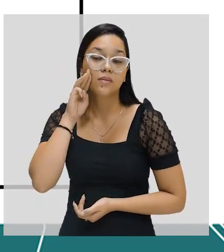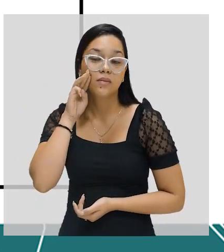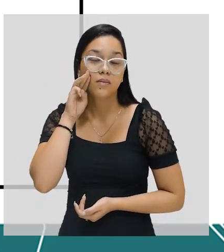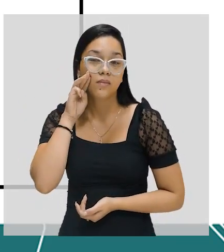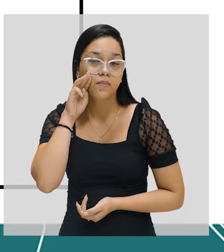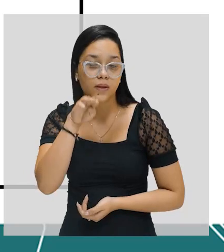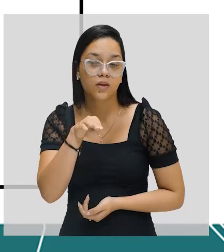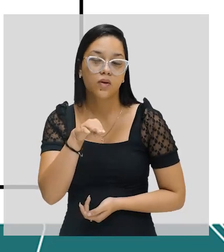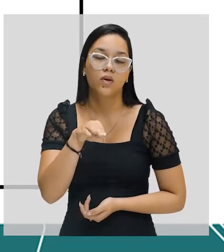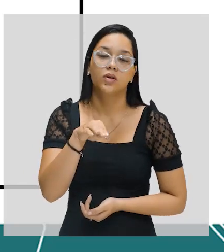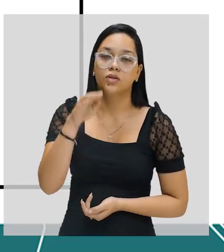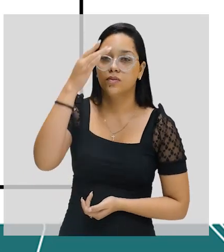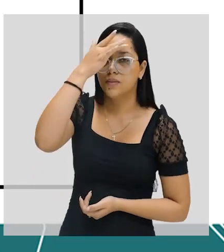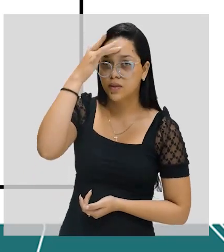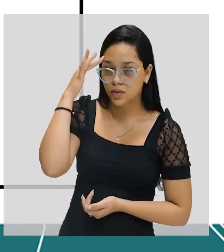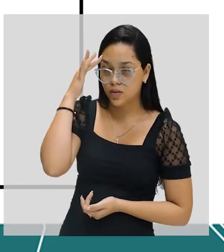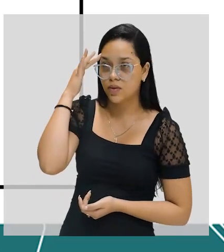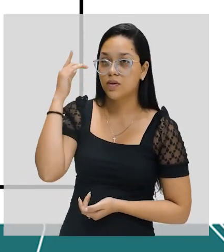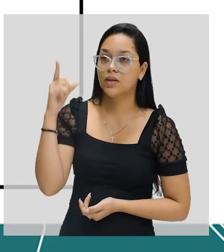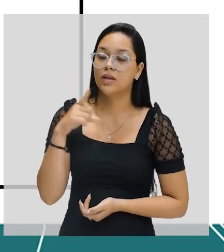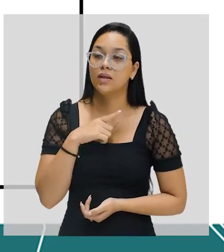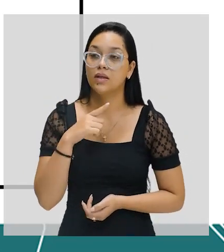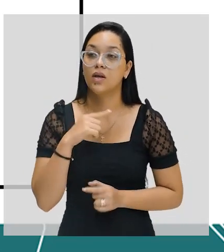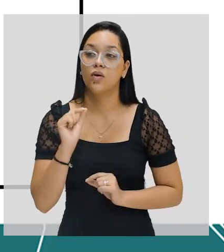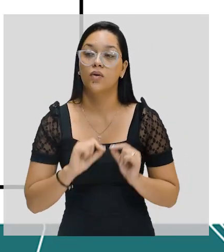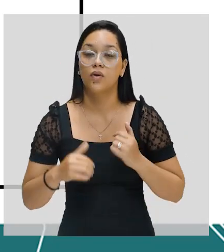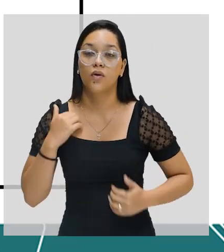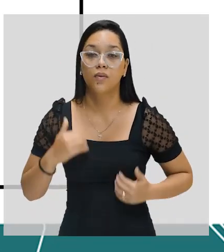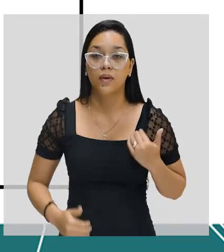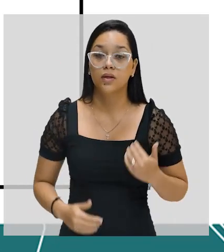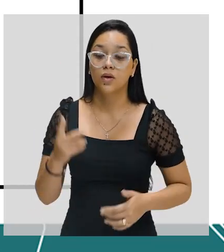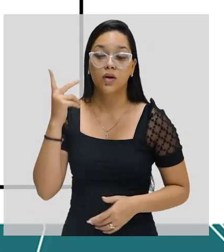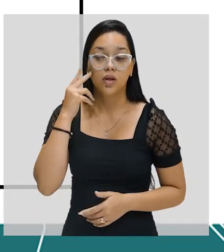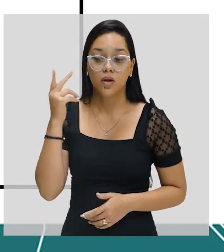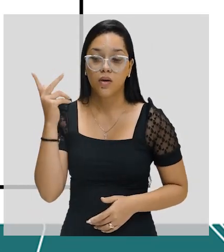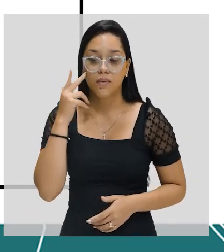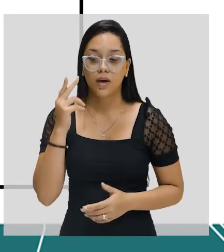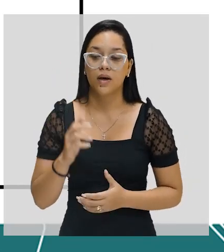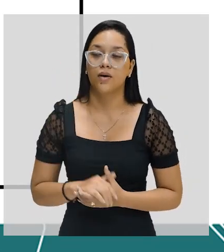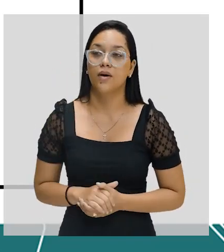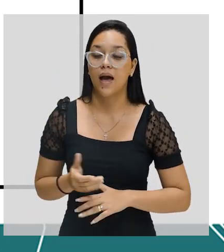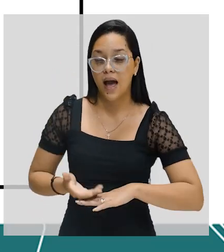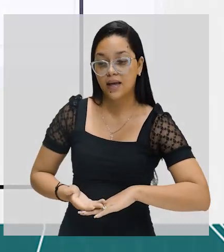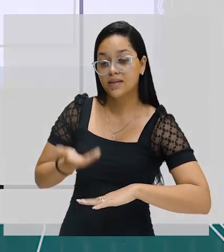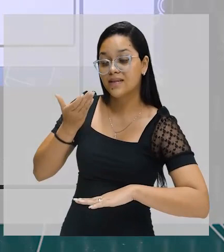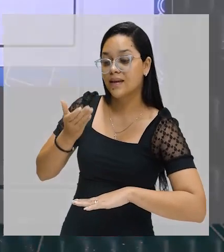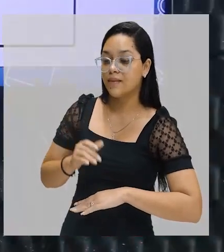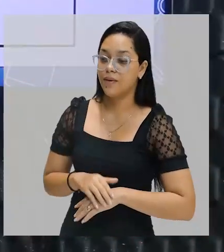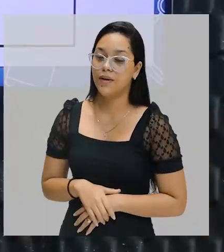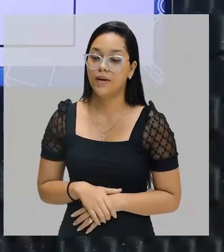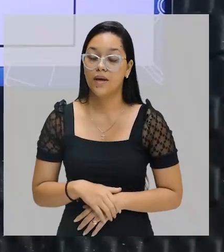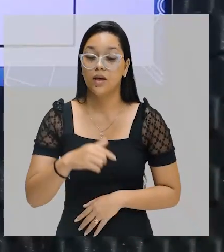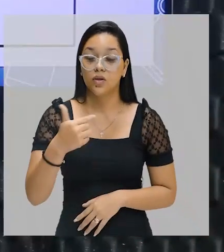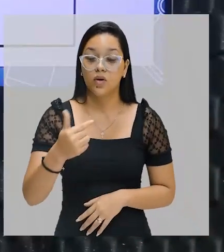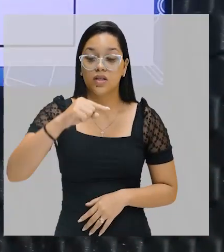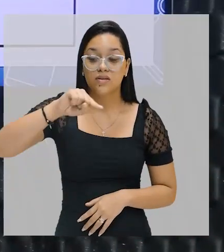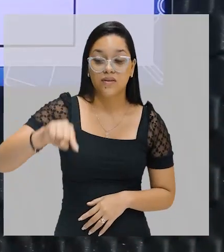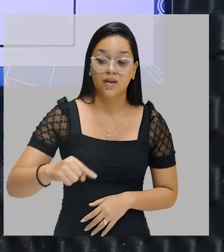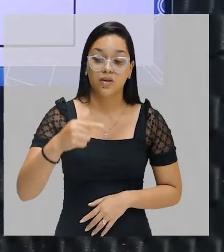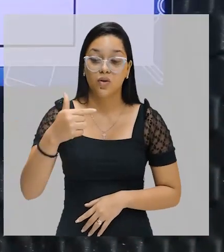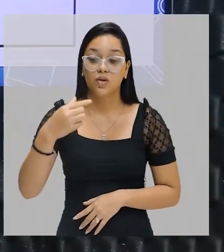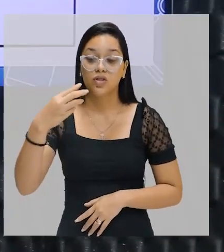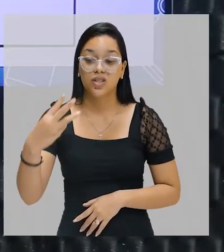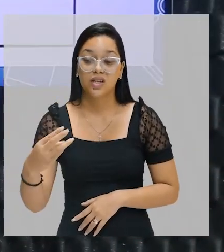790 milhões de pessoas estão com seu peso normal. Acima do peso,